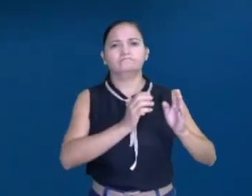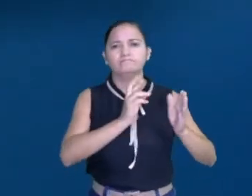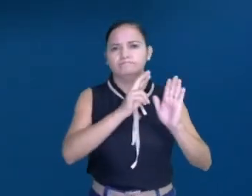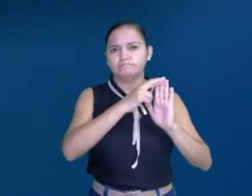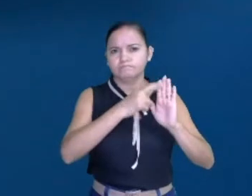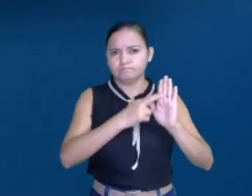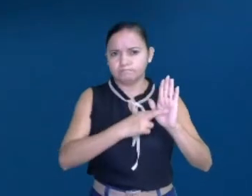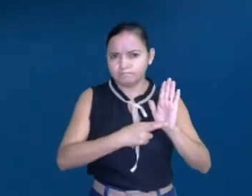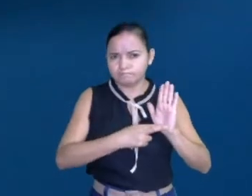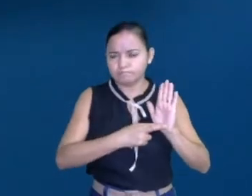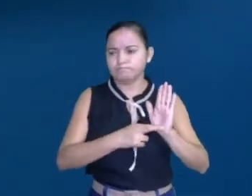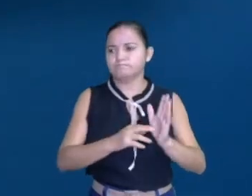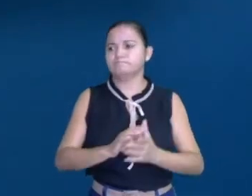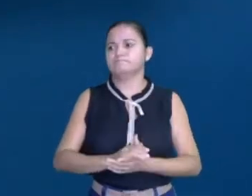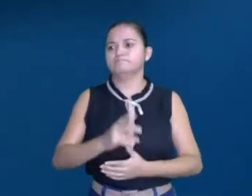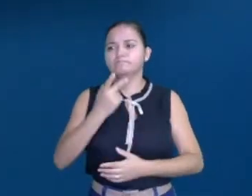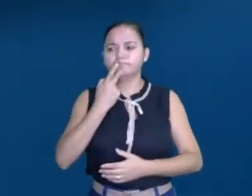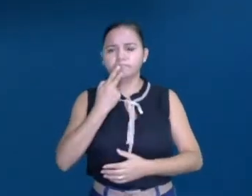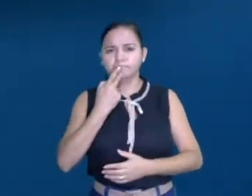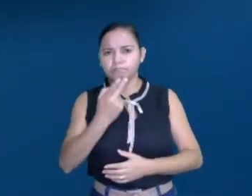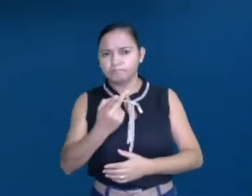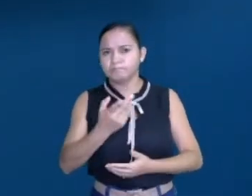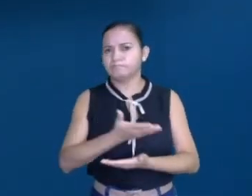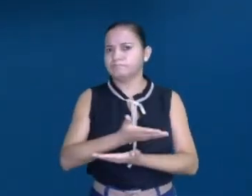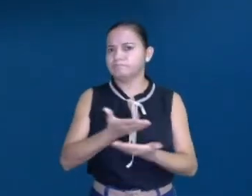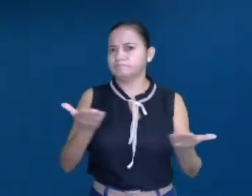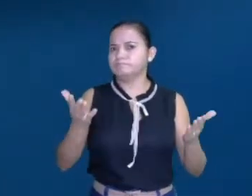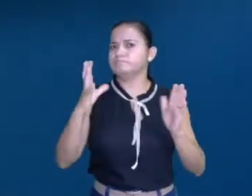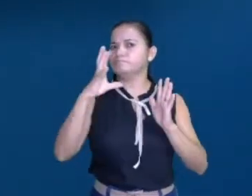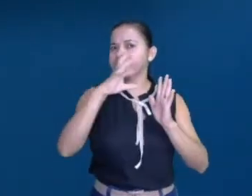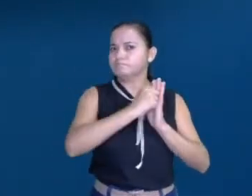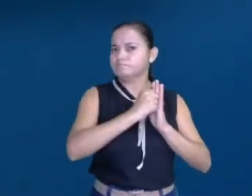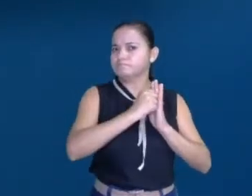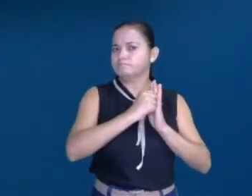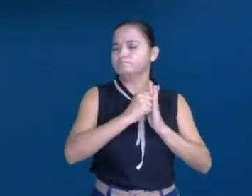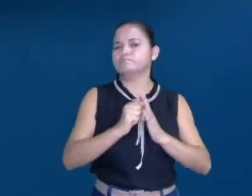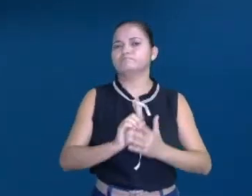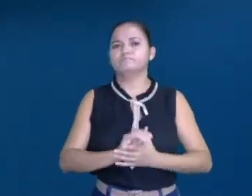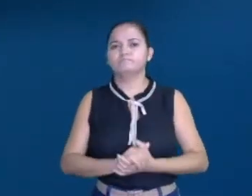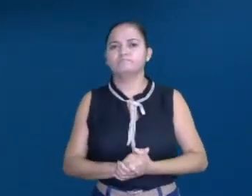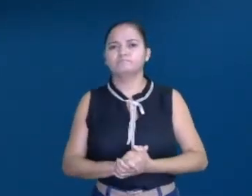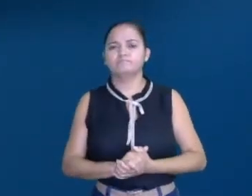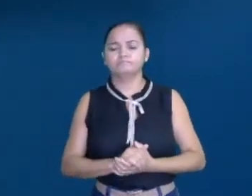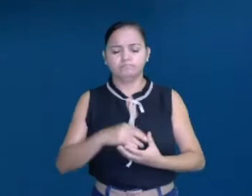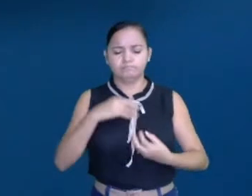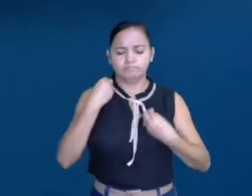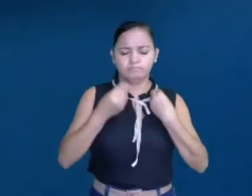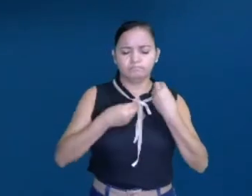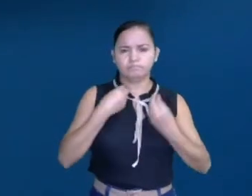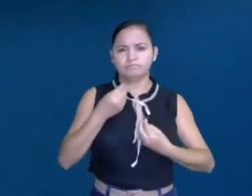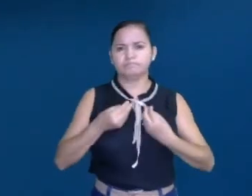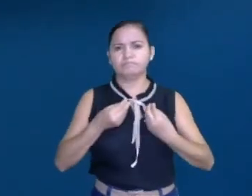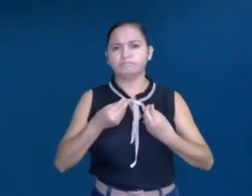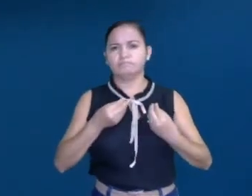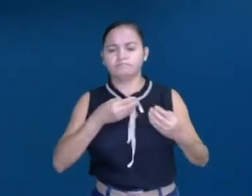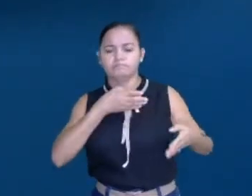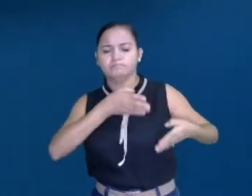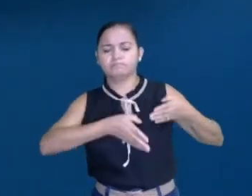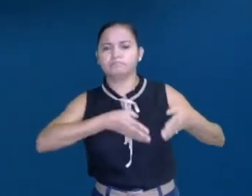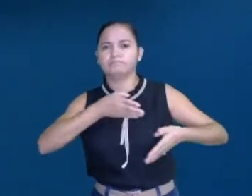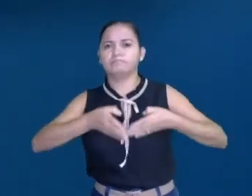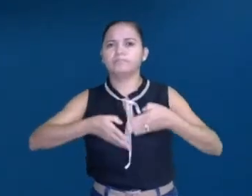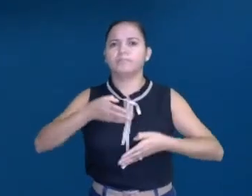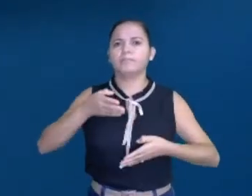uma palavrinha sobre símbolos. Como é que a gente muitas vezes consegue identificar uma pessoa que participa de um